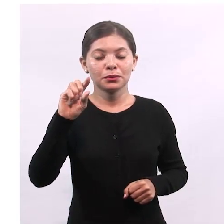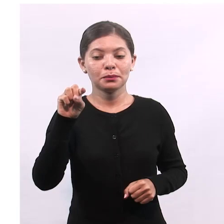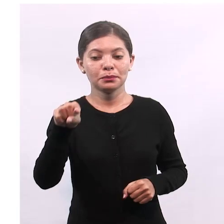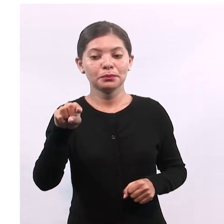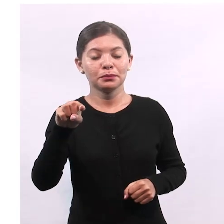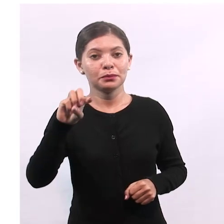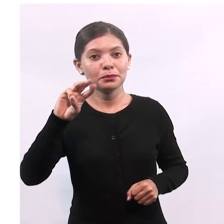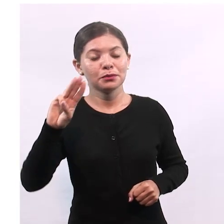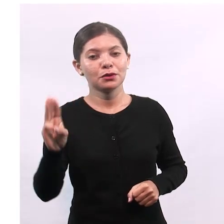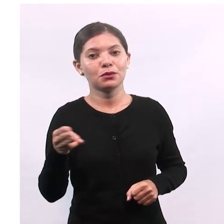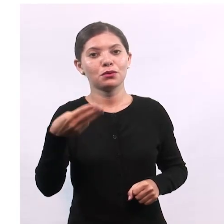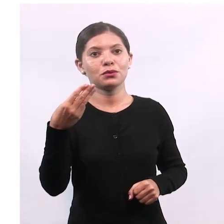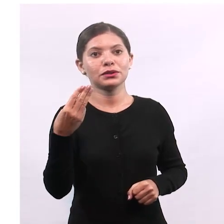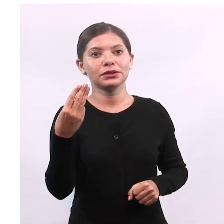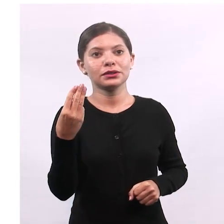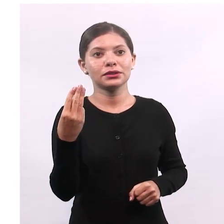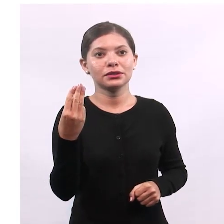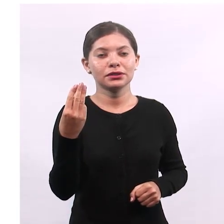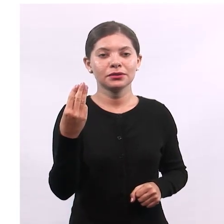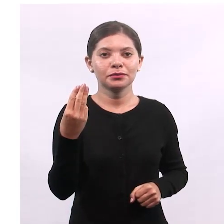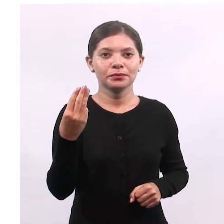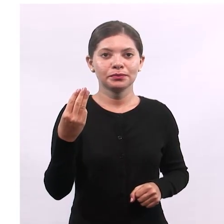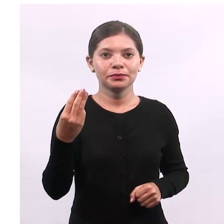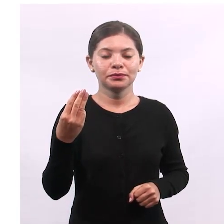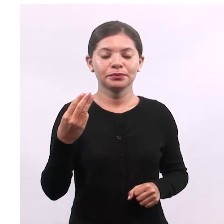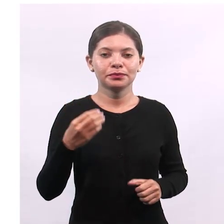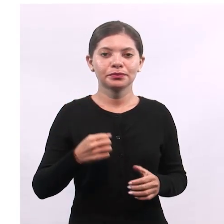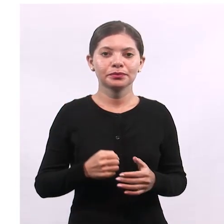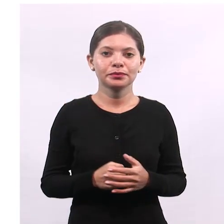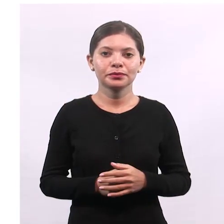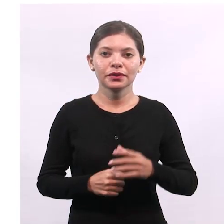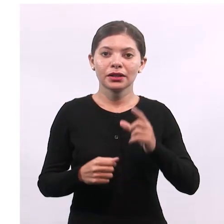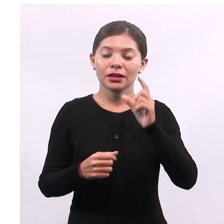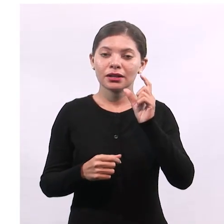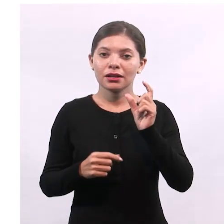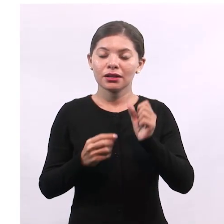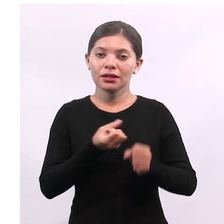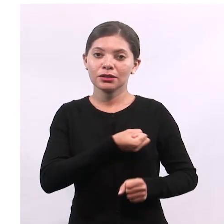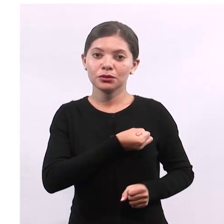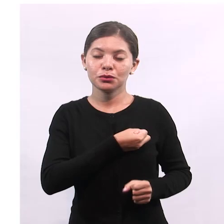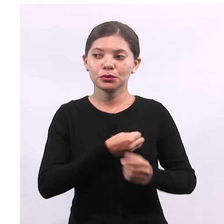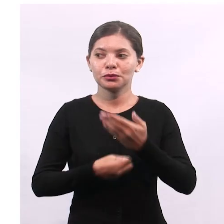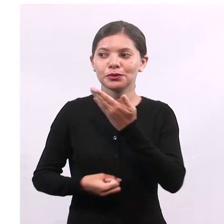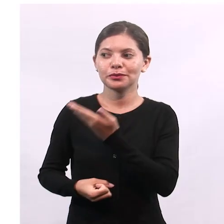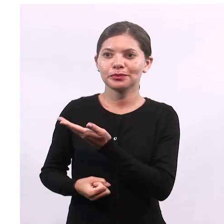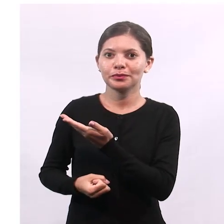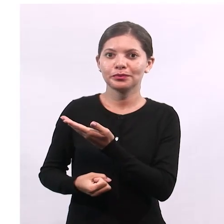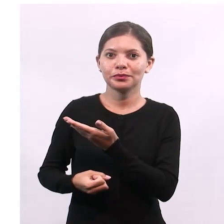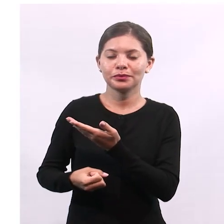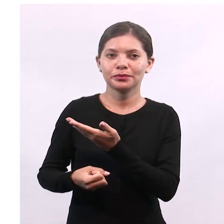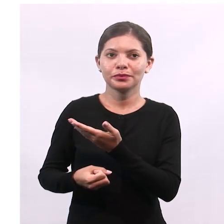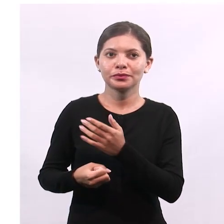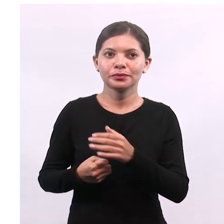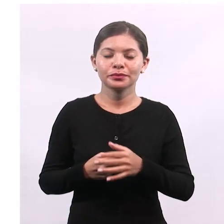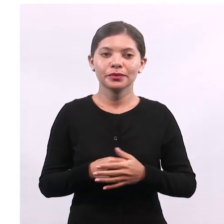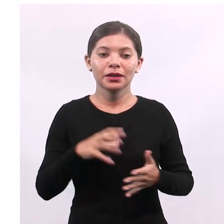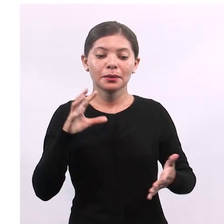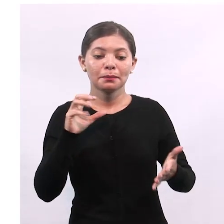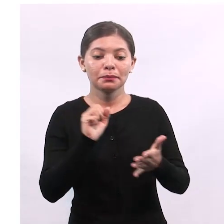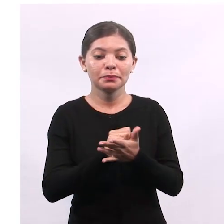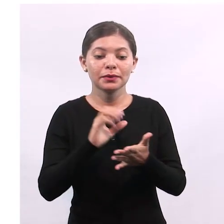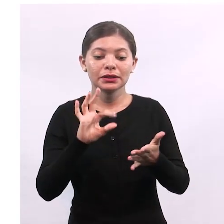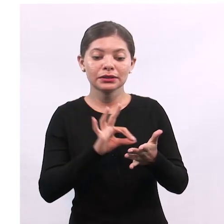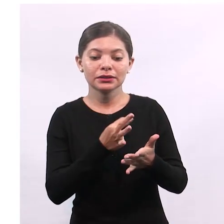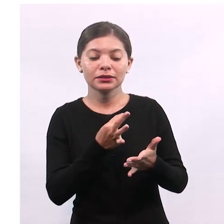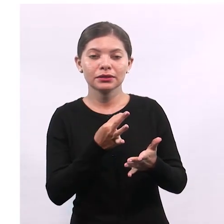455 1867 matrículas no total é um valor absoluto